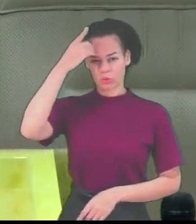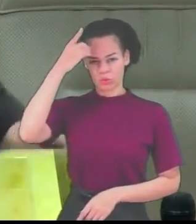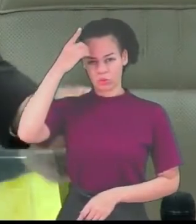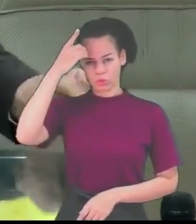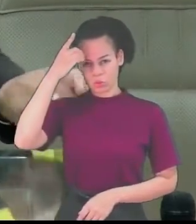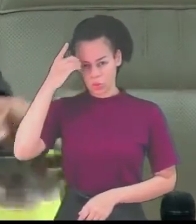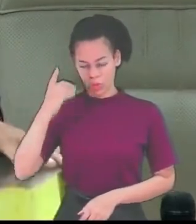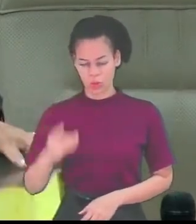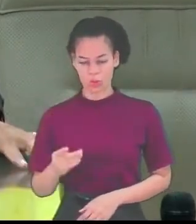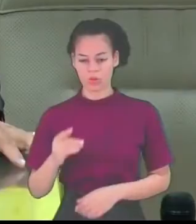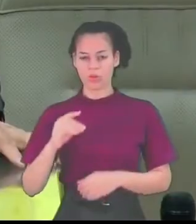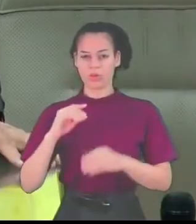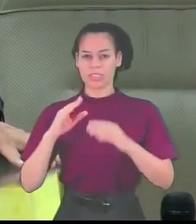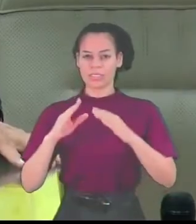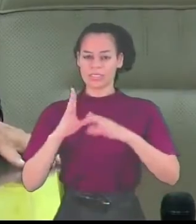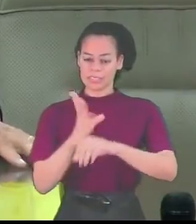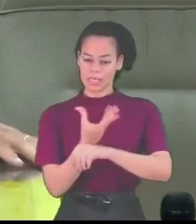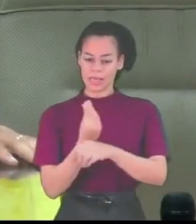igreja